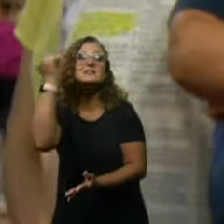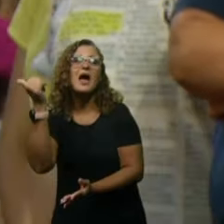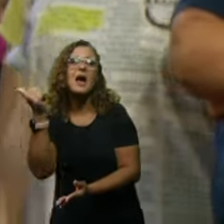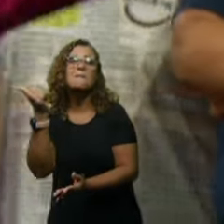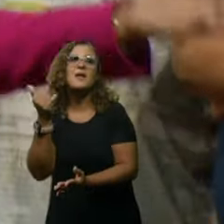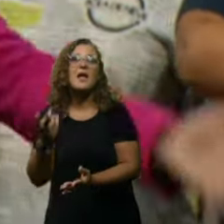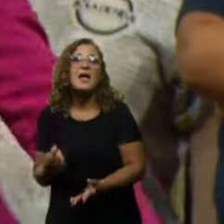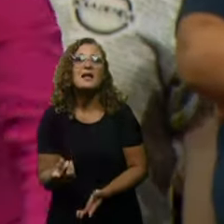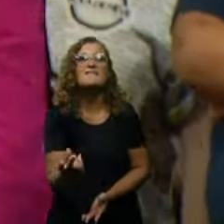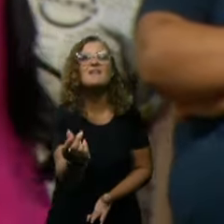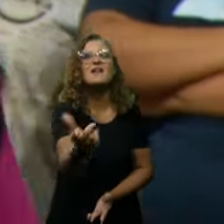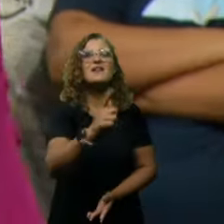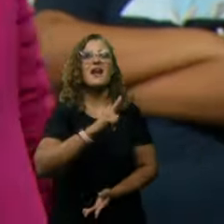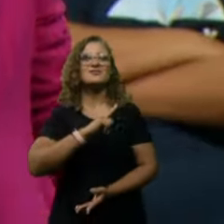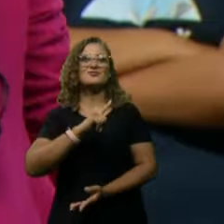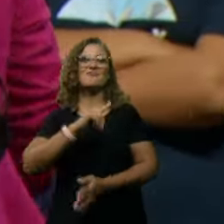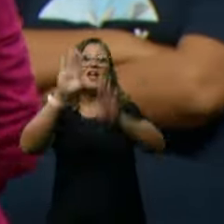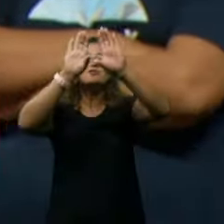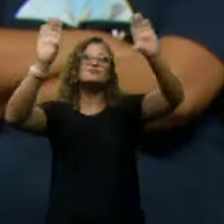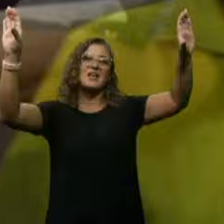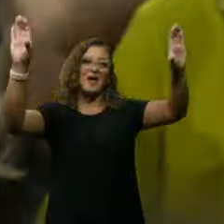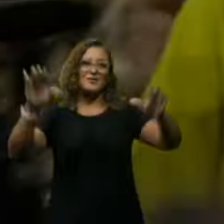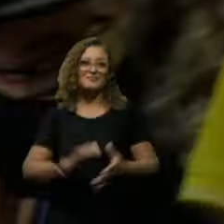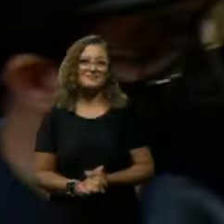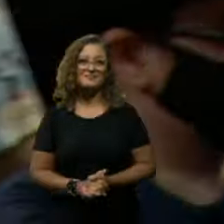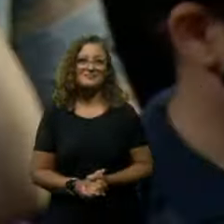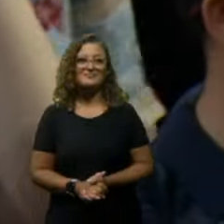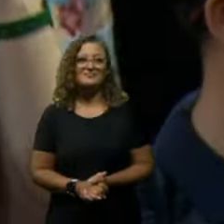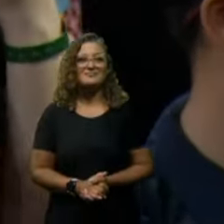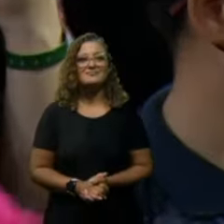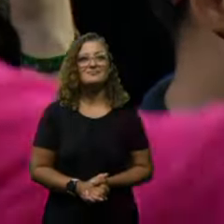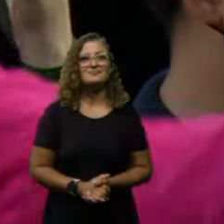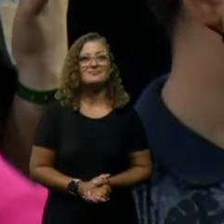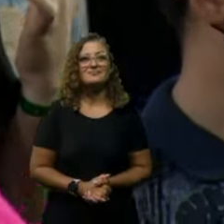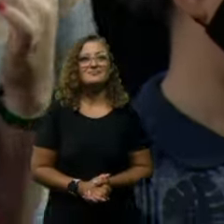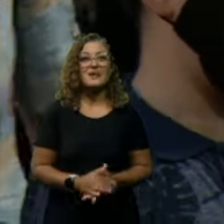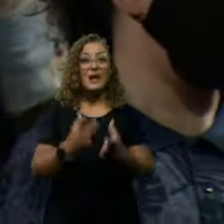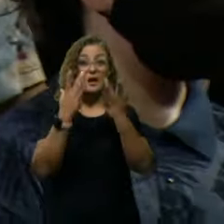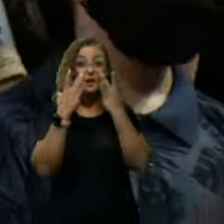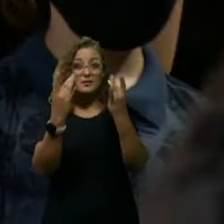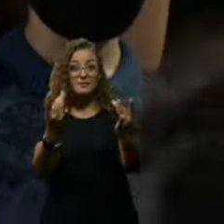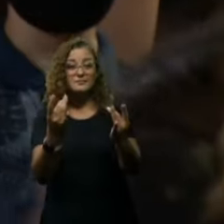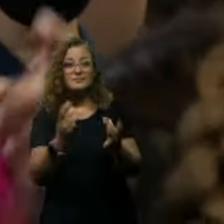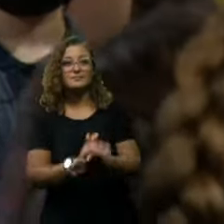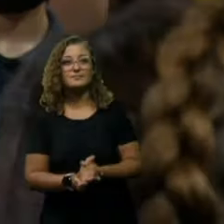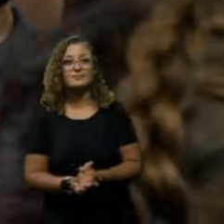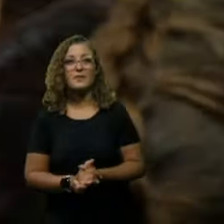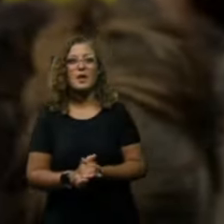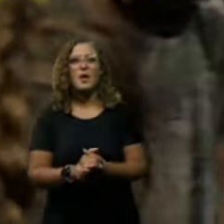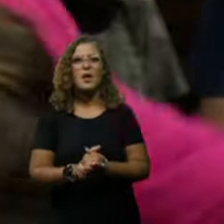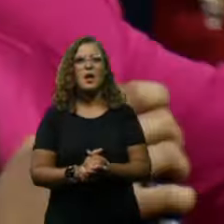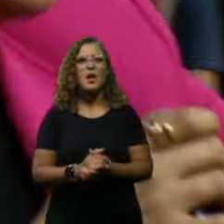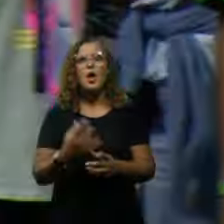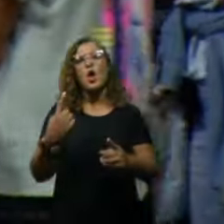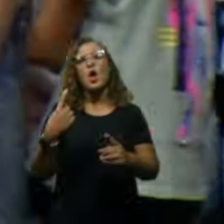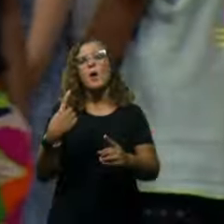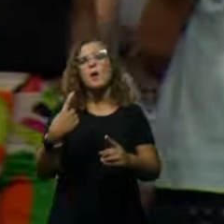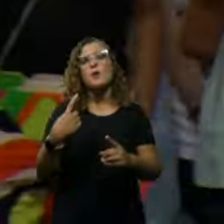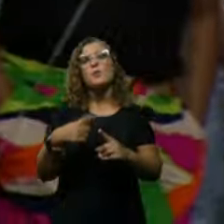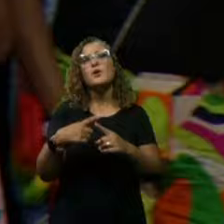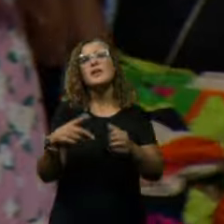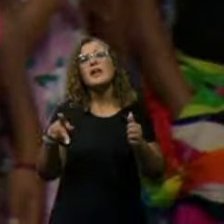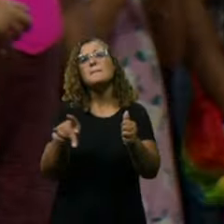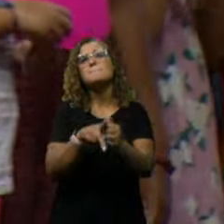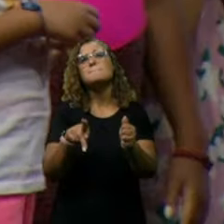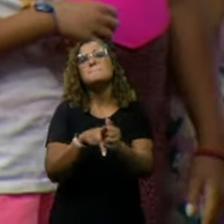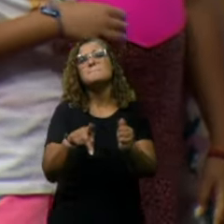meio a discutir como é que ele nega não sei quem é